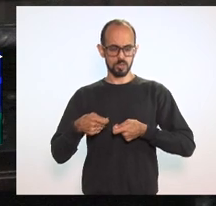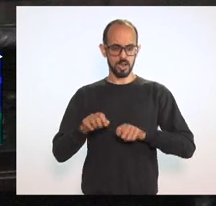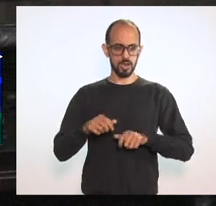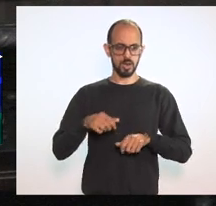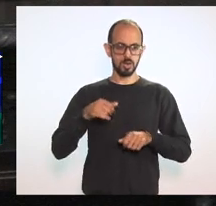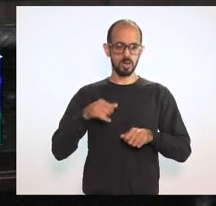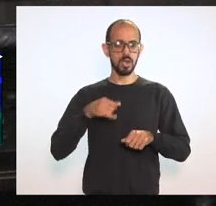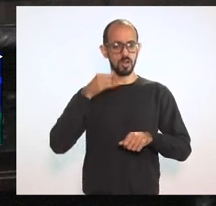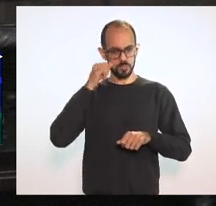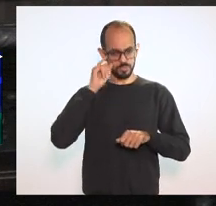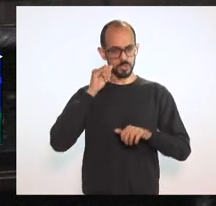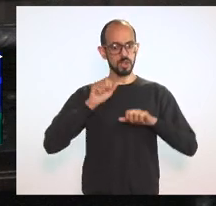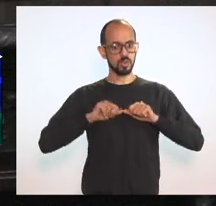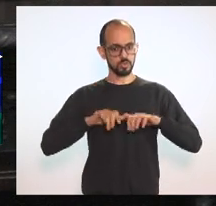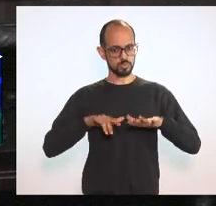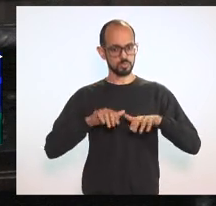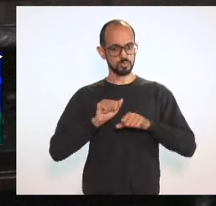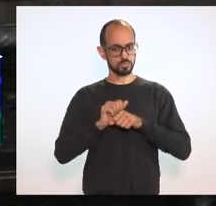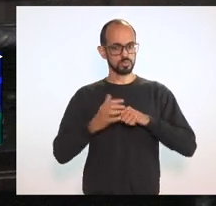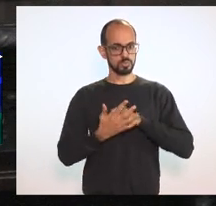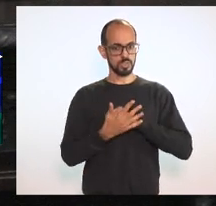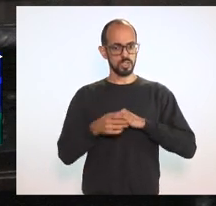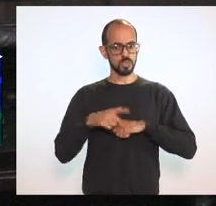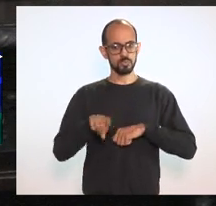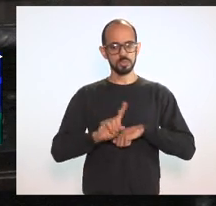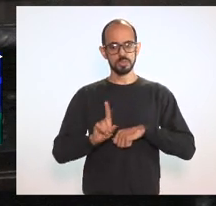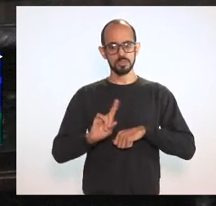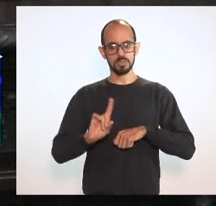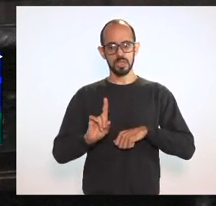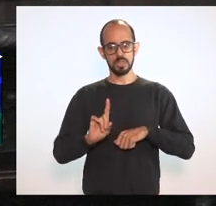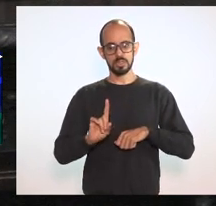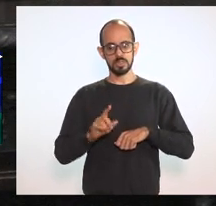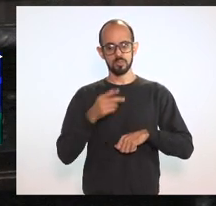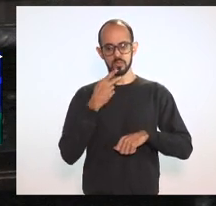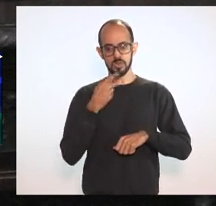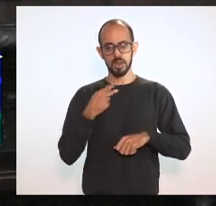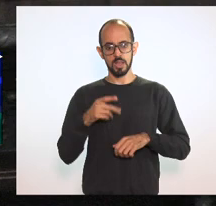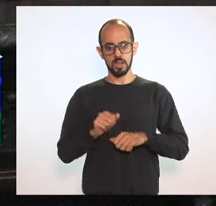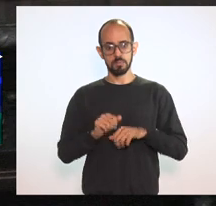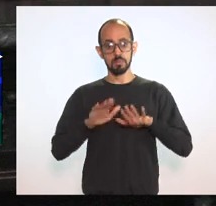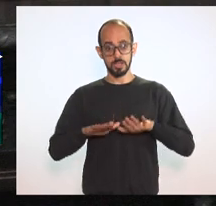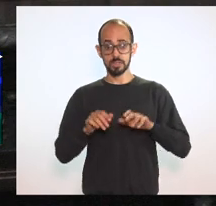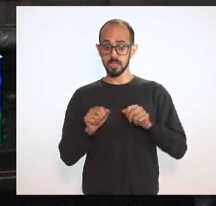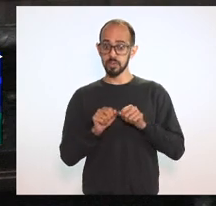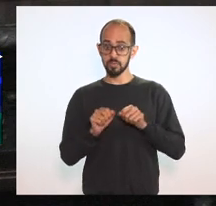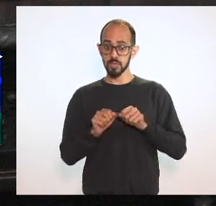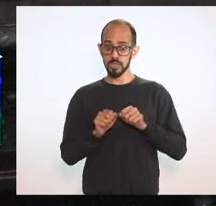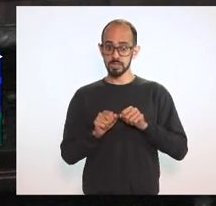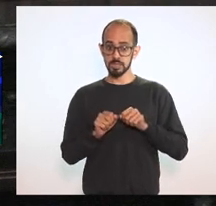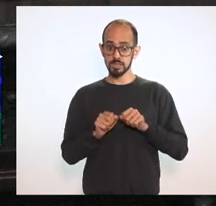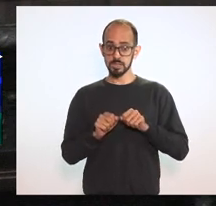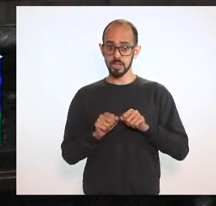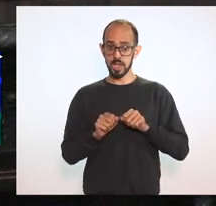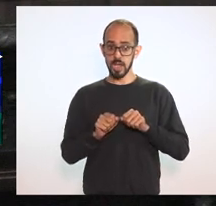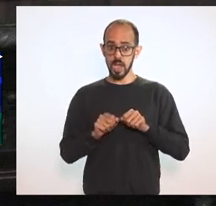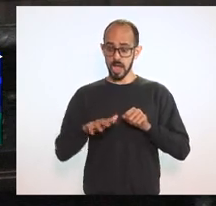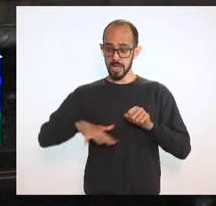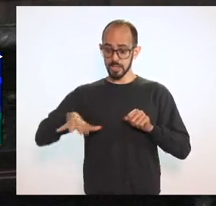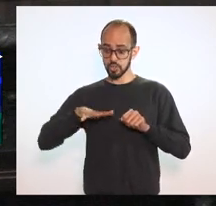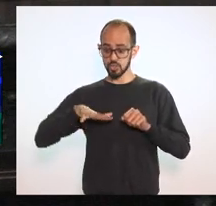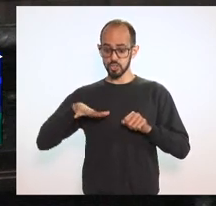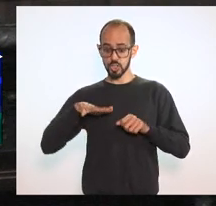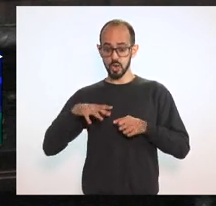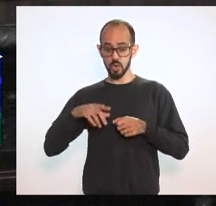na Região Metropolitana e não precisaria lembrar mas vou fazê-lo assim mesmo a região metropolitana do Rio de Janeiro